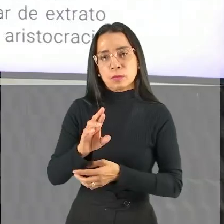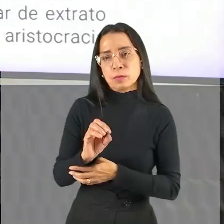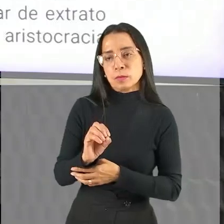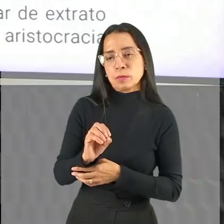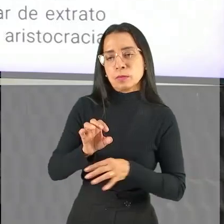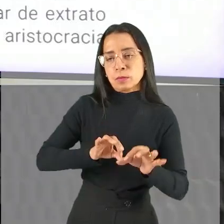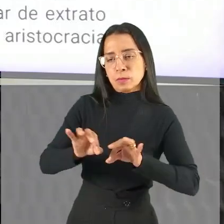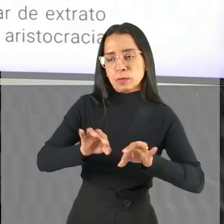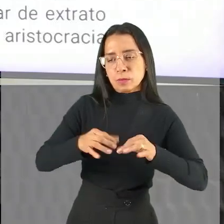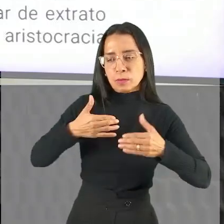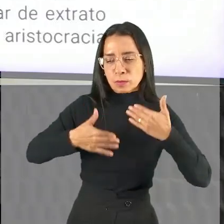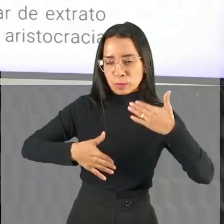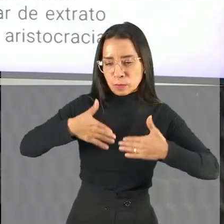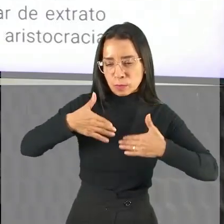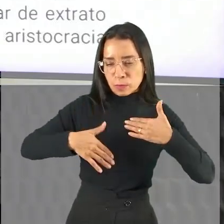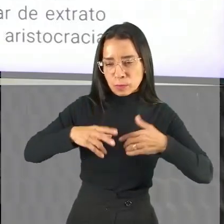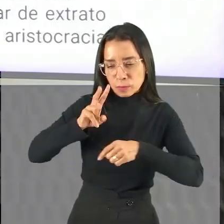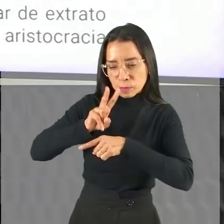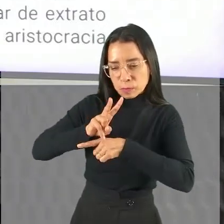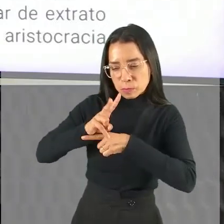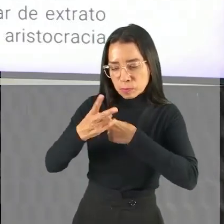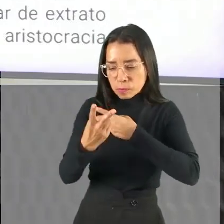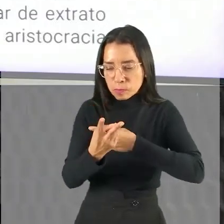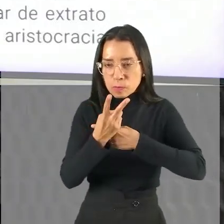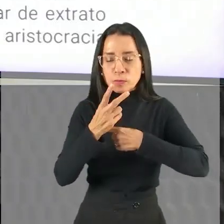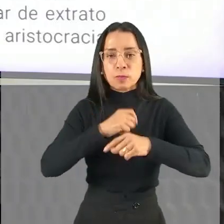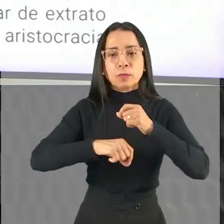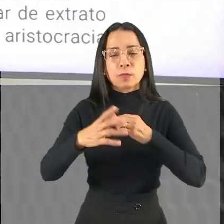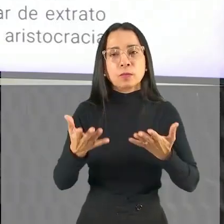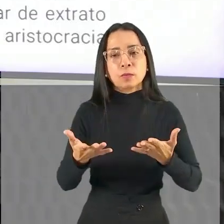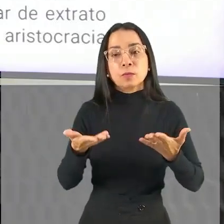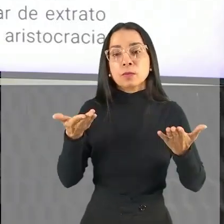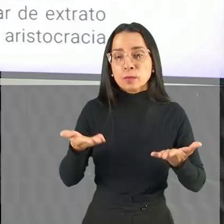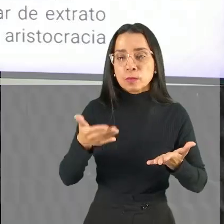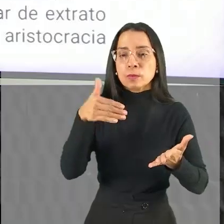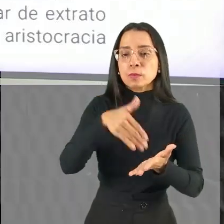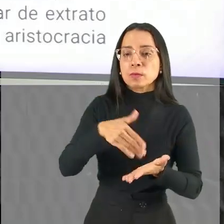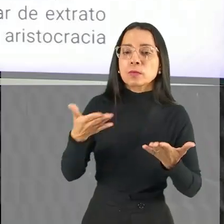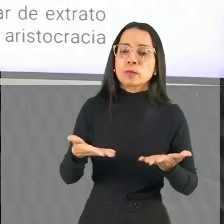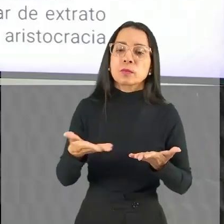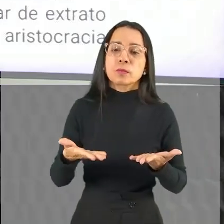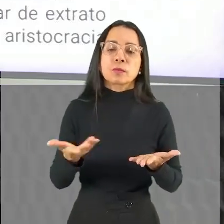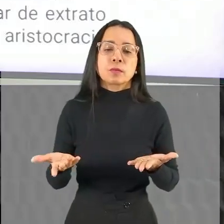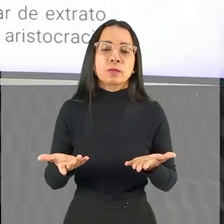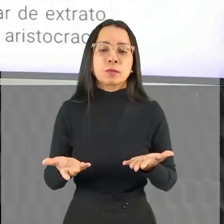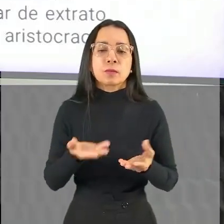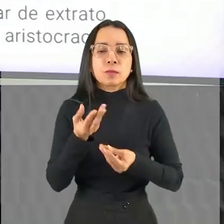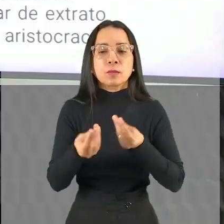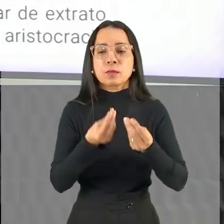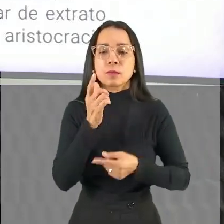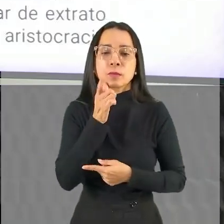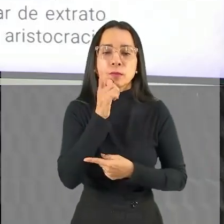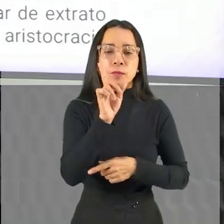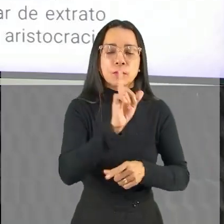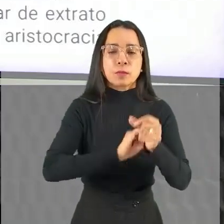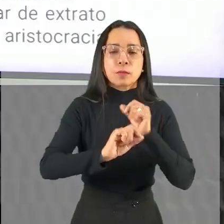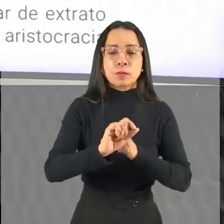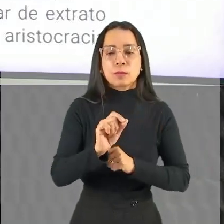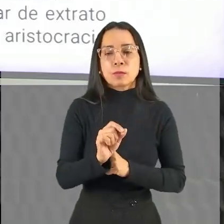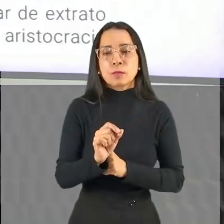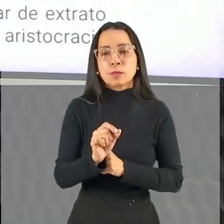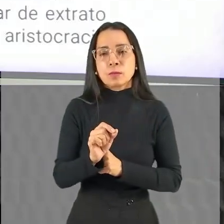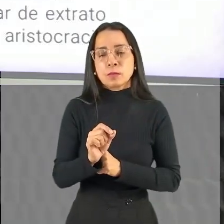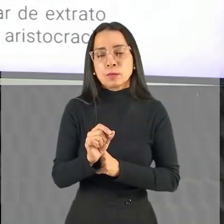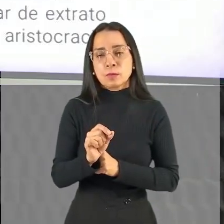do corpo, né, desses imperadores também é algo que até hoje intriga a própria ciência, de como eles conseguiram, e é isso